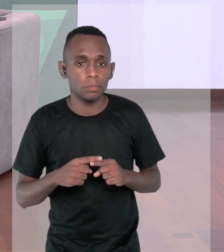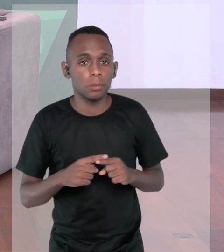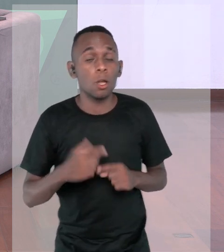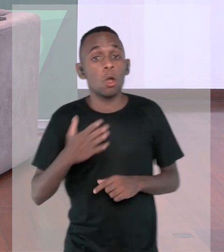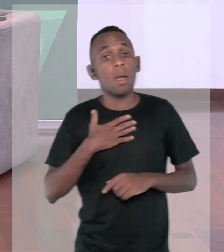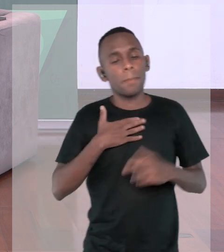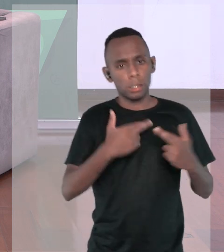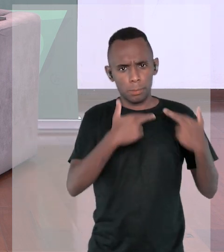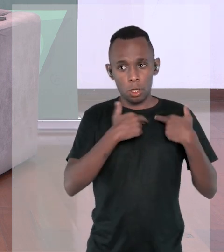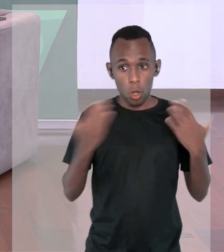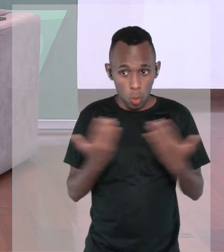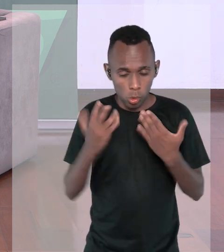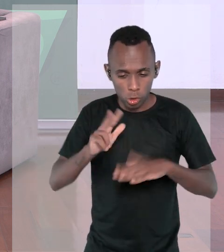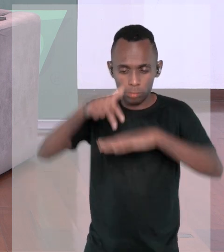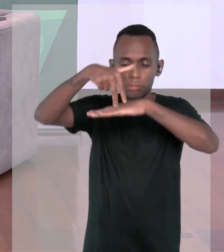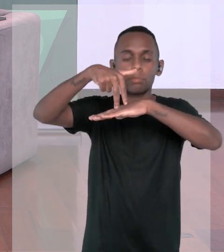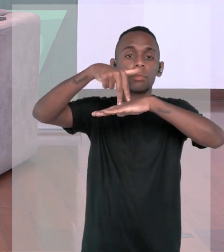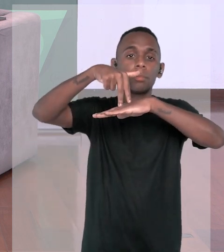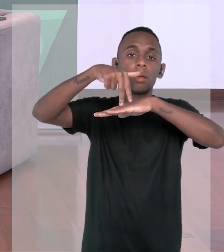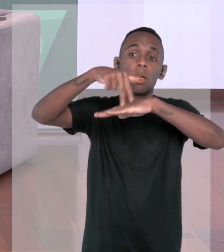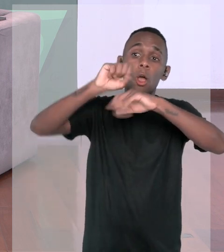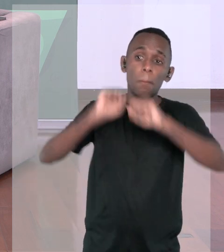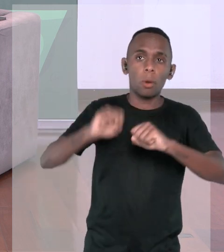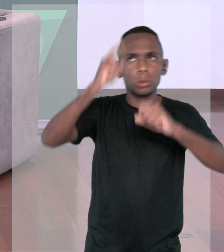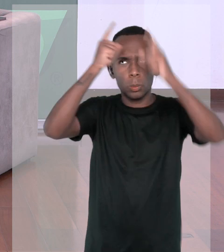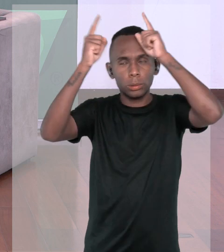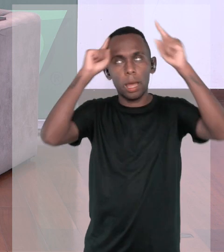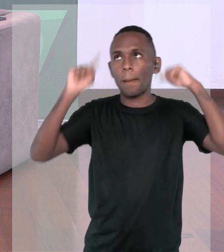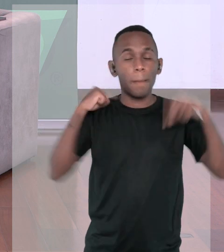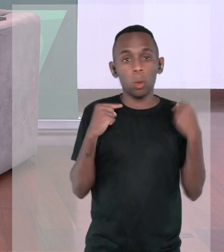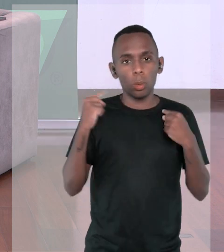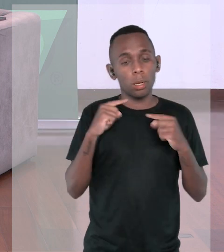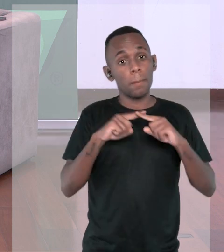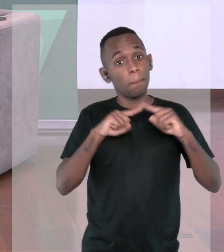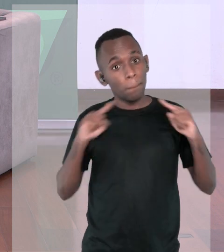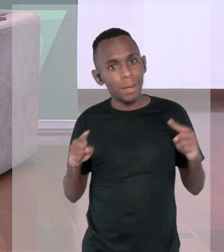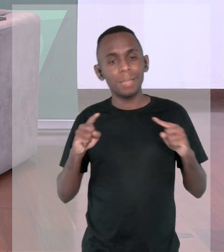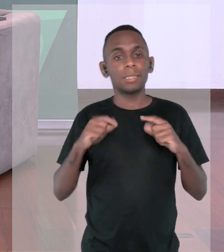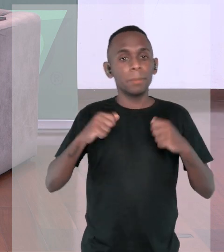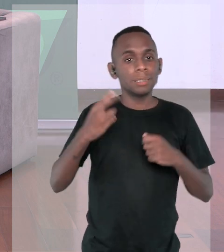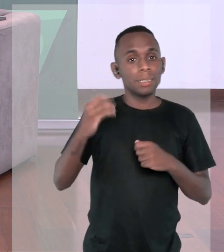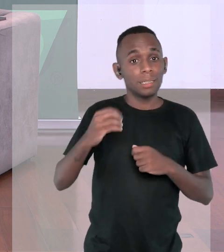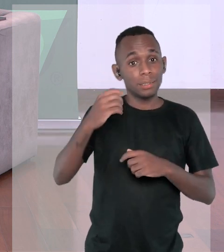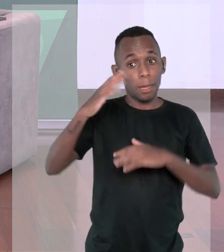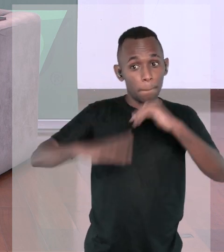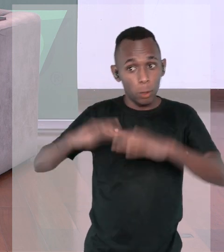o meu papel é estar aqui hoje no palco. Eu posso ter umas ideias malucas, mas se não tiver 30